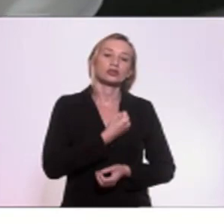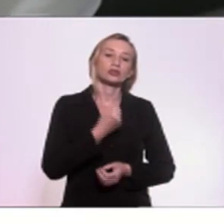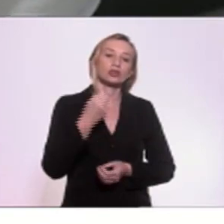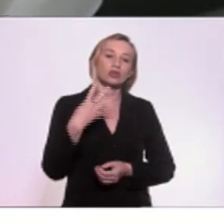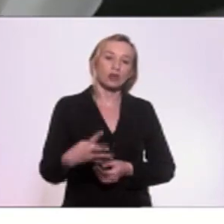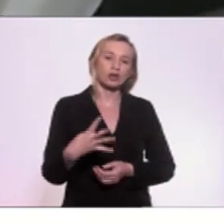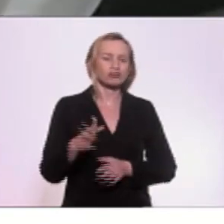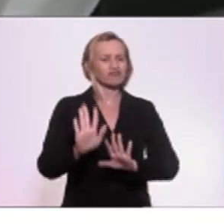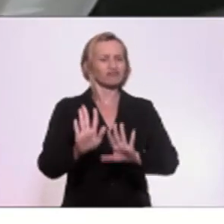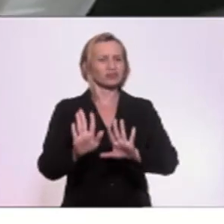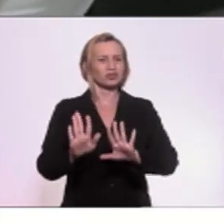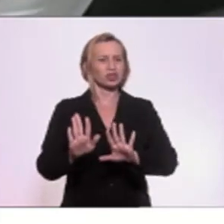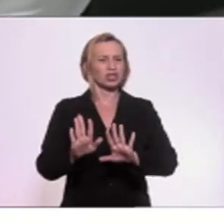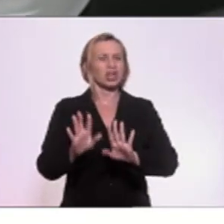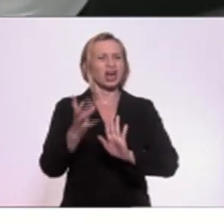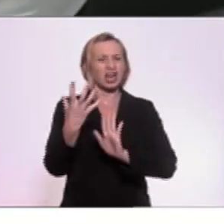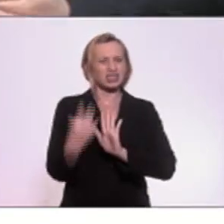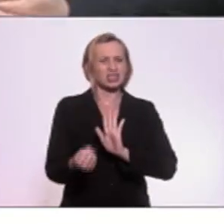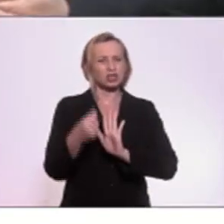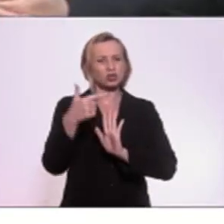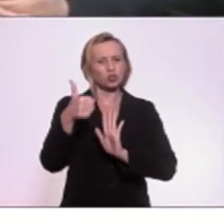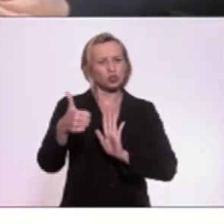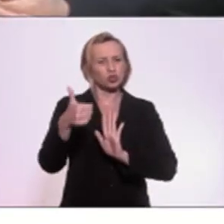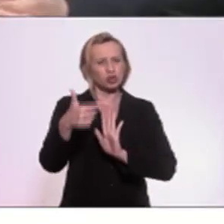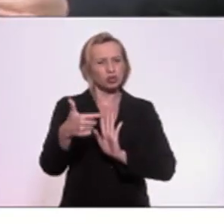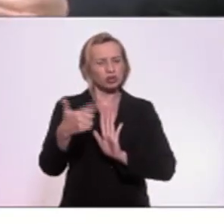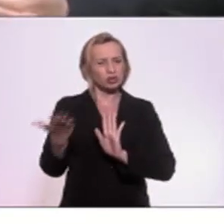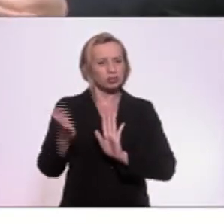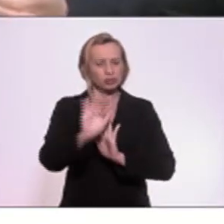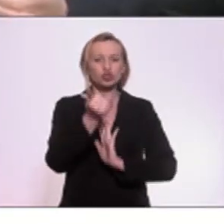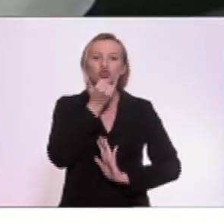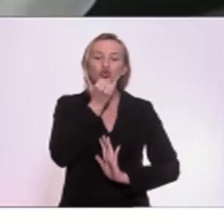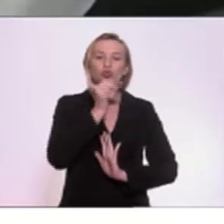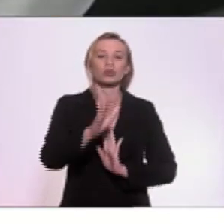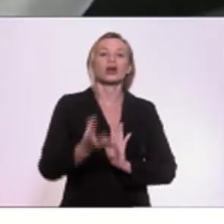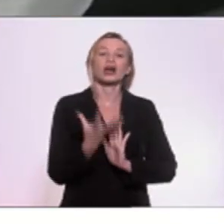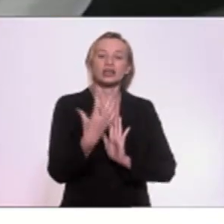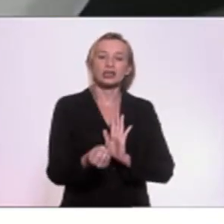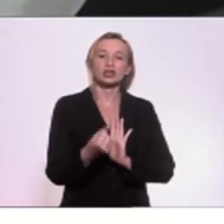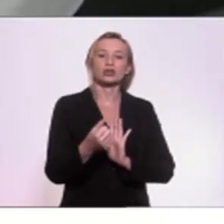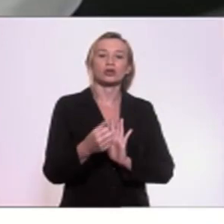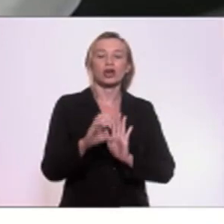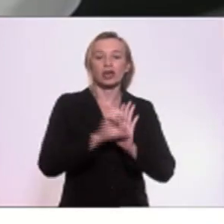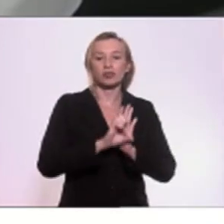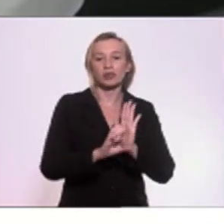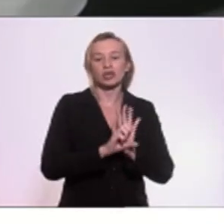Não, favorável 1 e 2 e 3. Não, desculpa. Favorável à emenda 3,